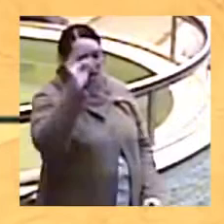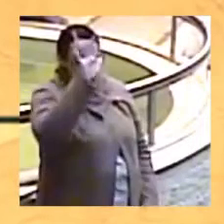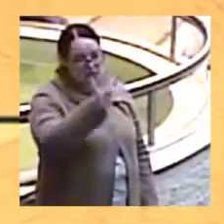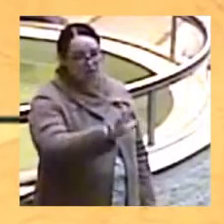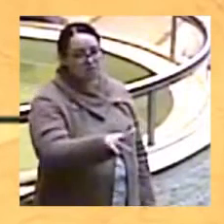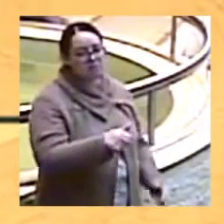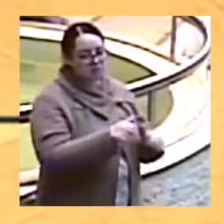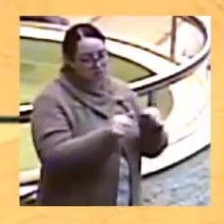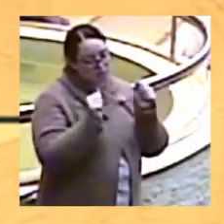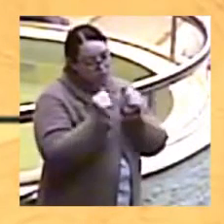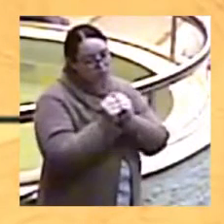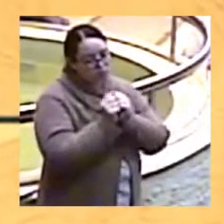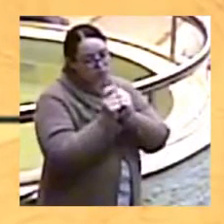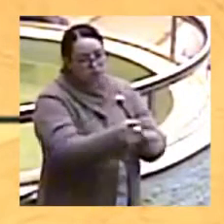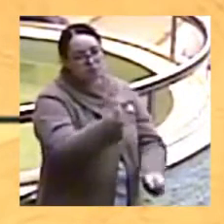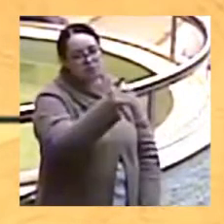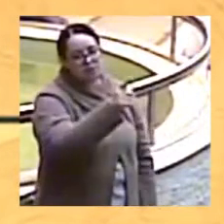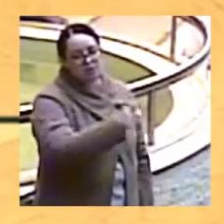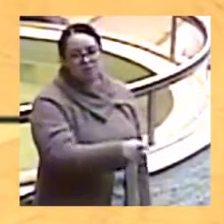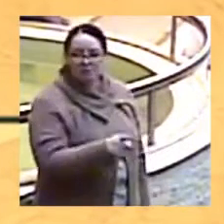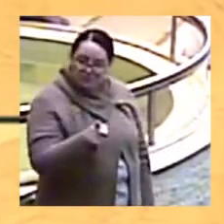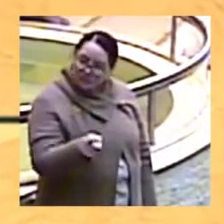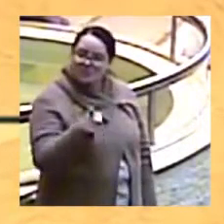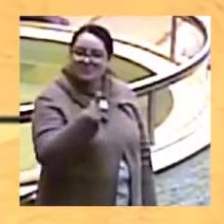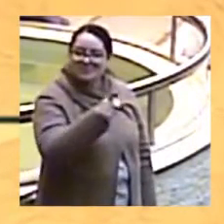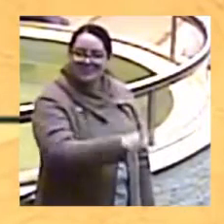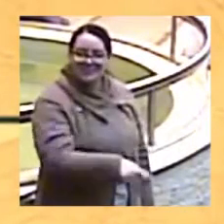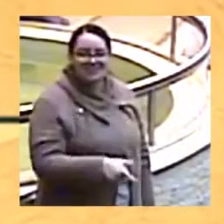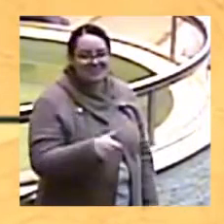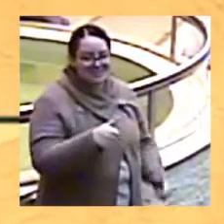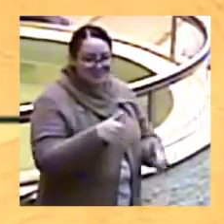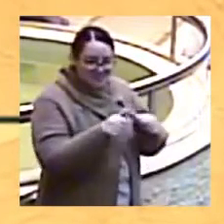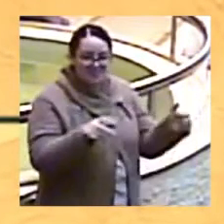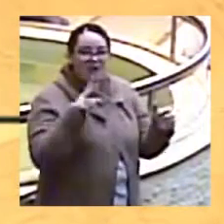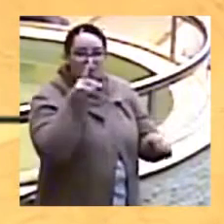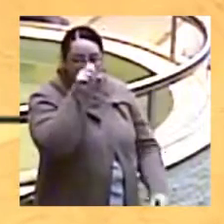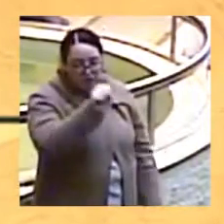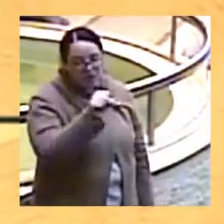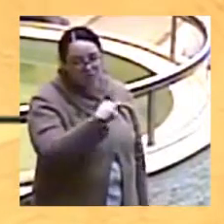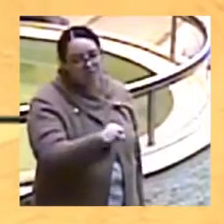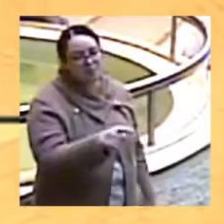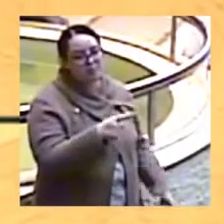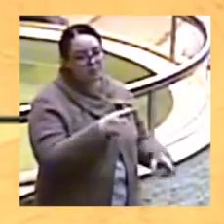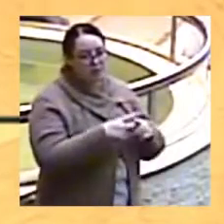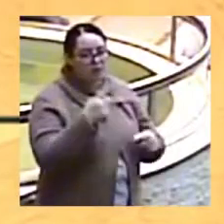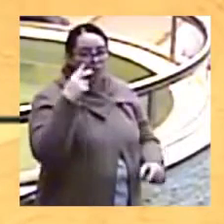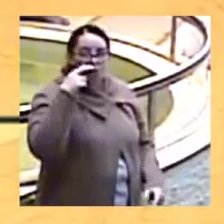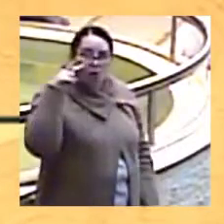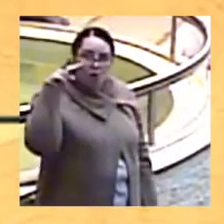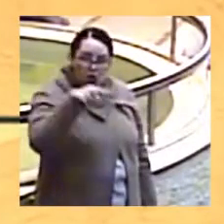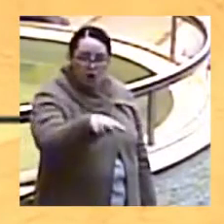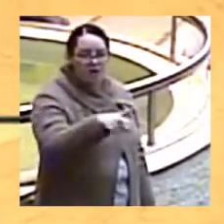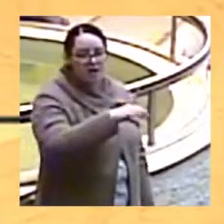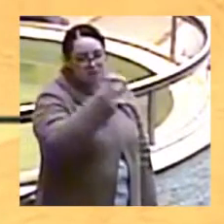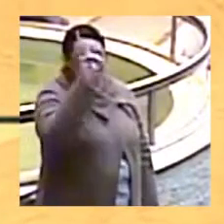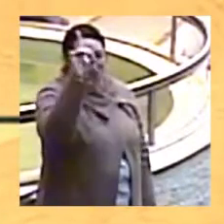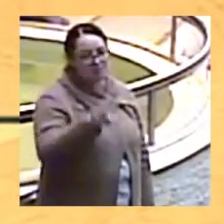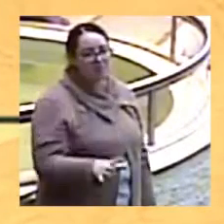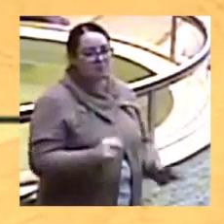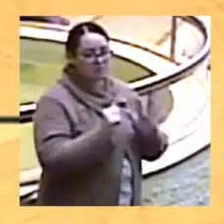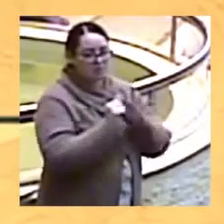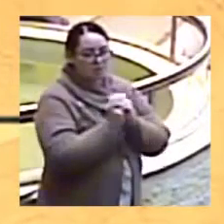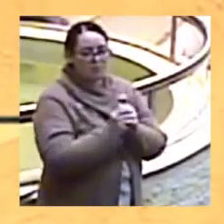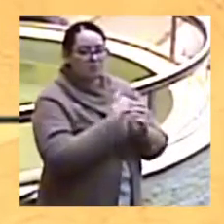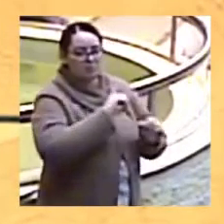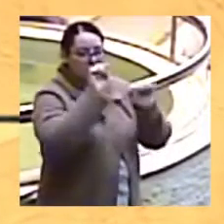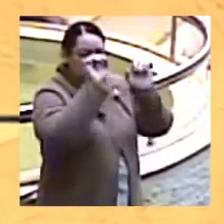esteja contigo, e que você, seja, fortalecido, pelo olhar, do nosso Deus, amém, Deus